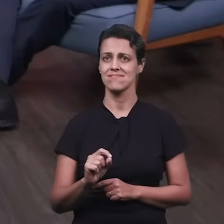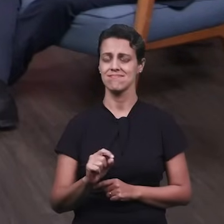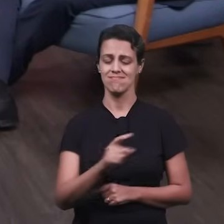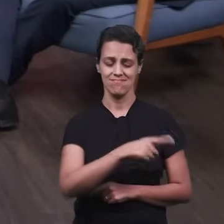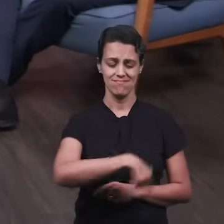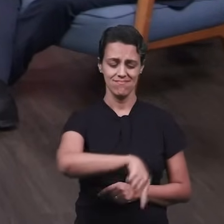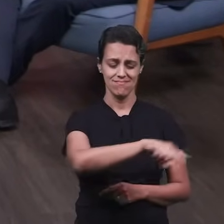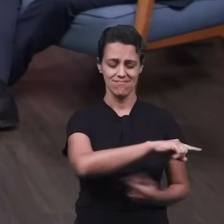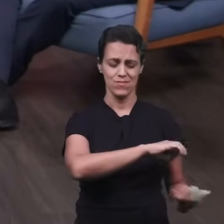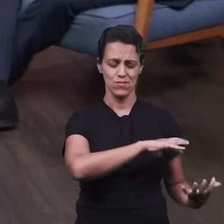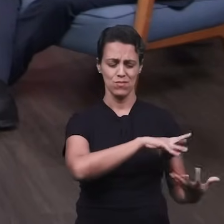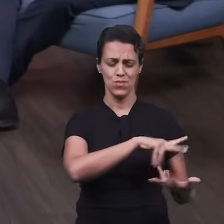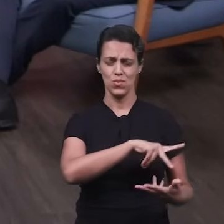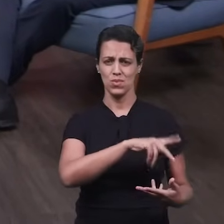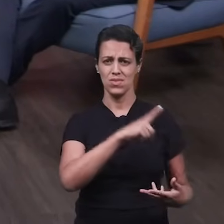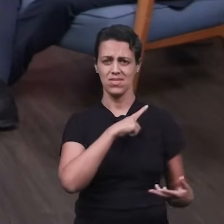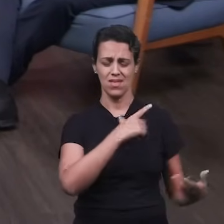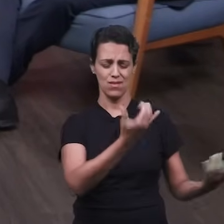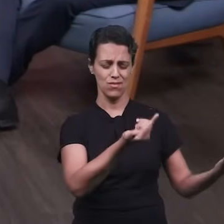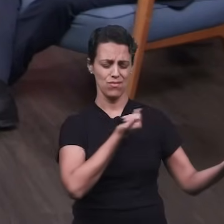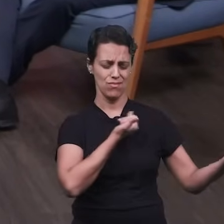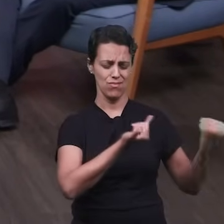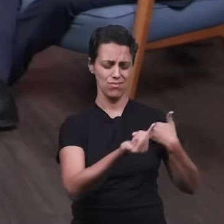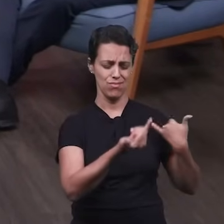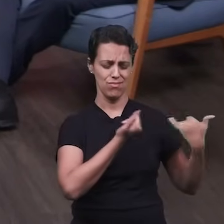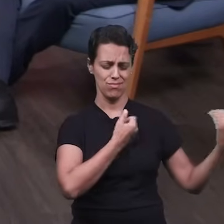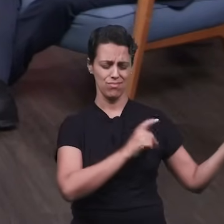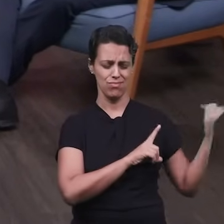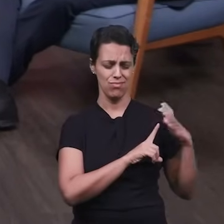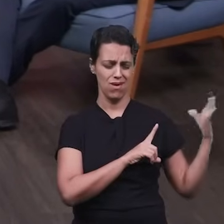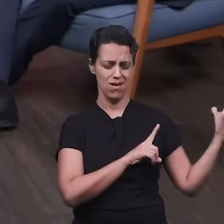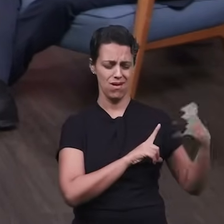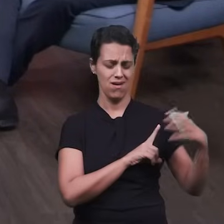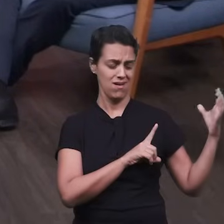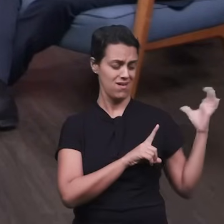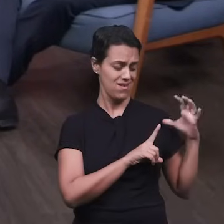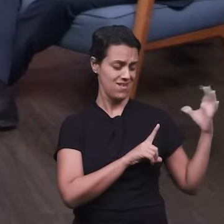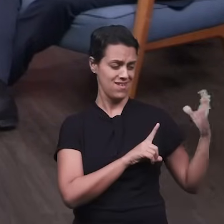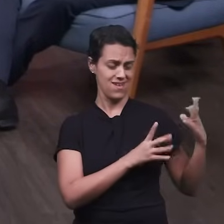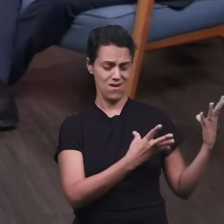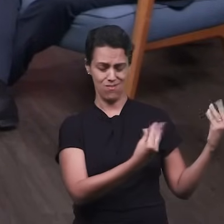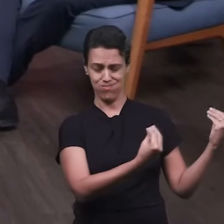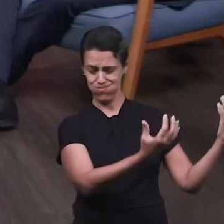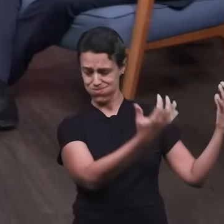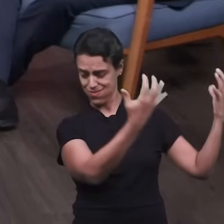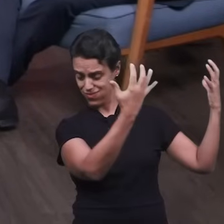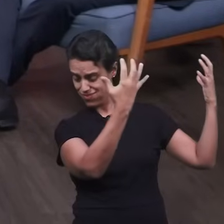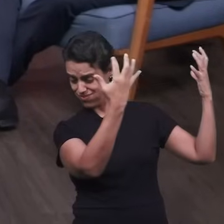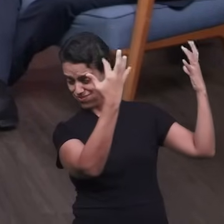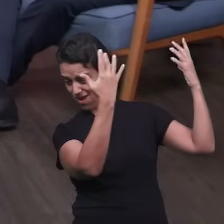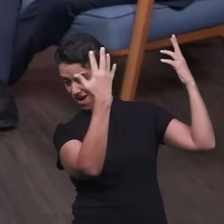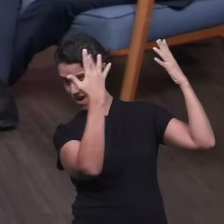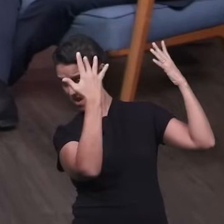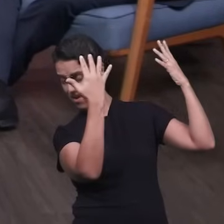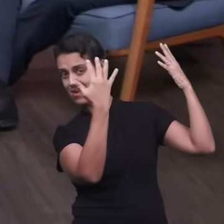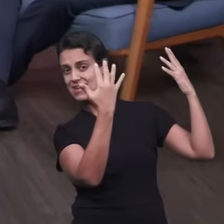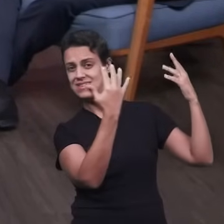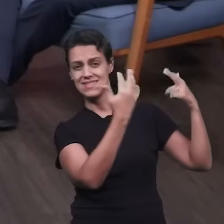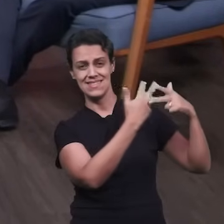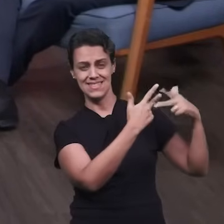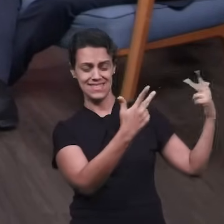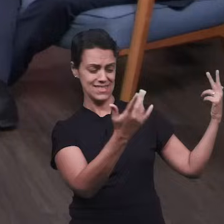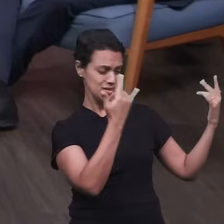o mundo tem muitas vozes. Ainda mais hoje com a tecnologia, com a velocidade da informação. Você